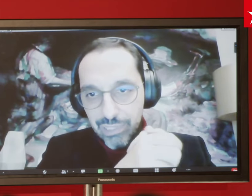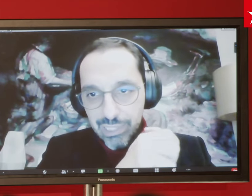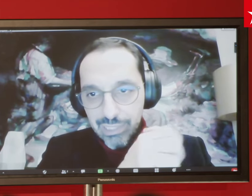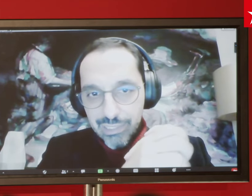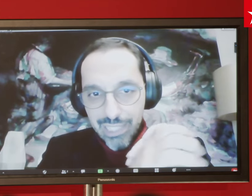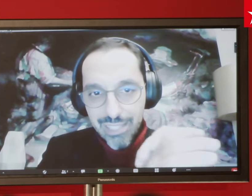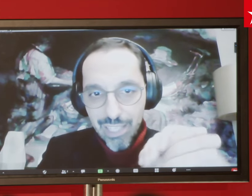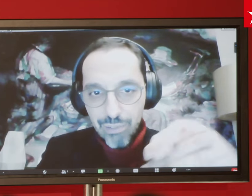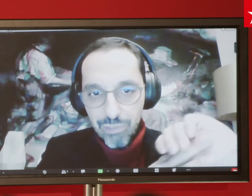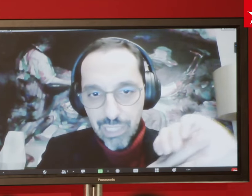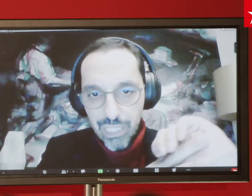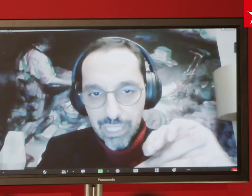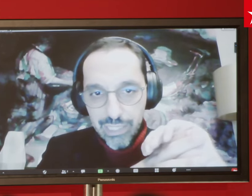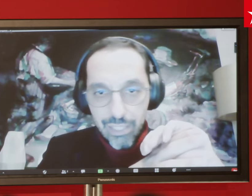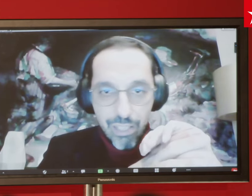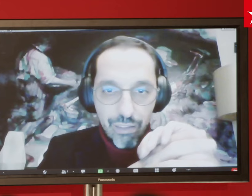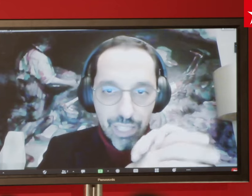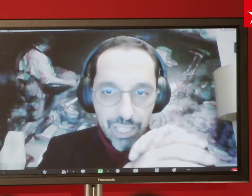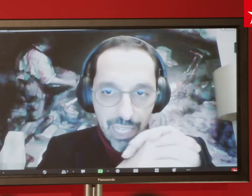questão